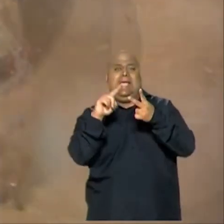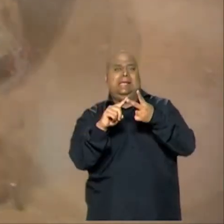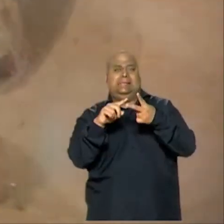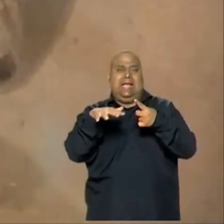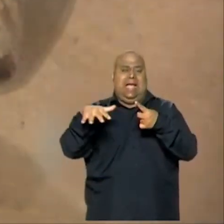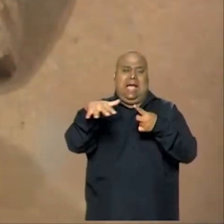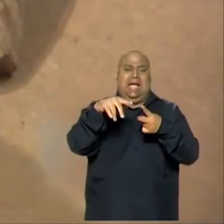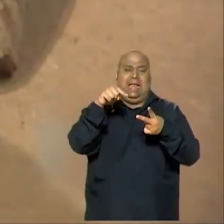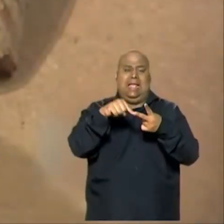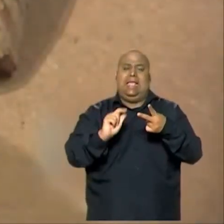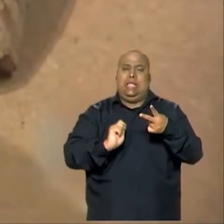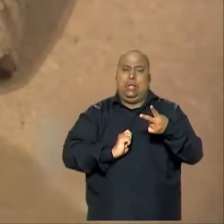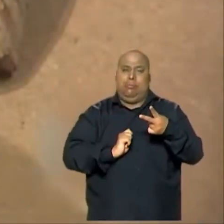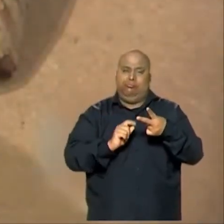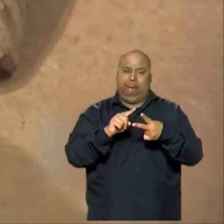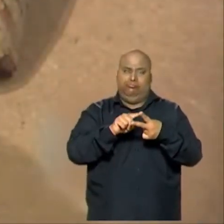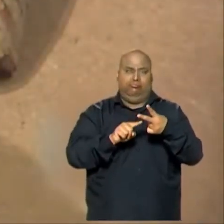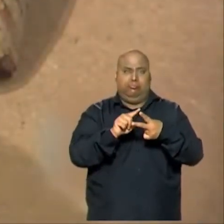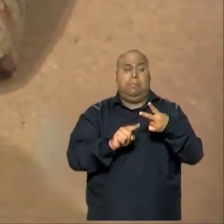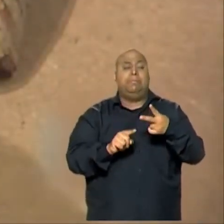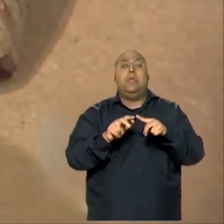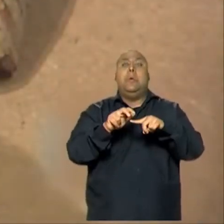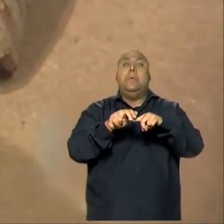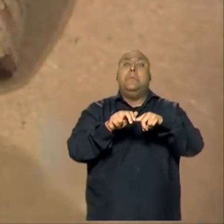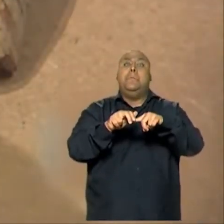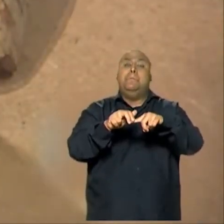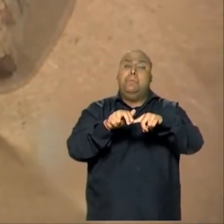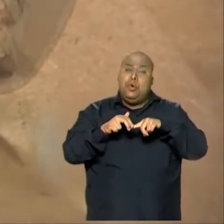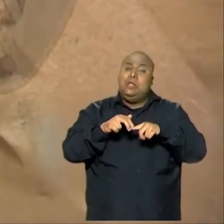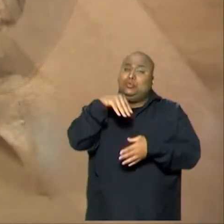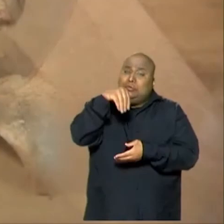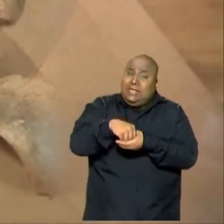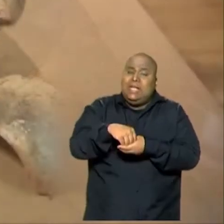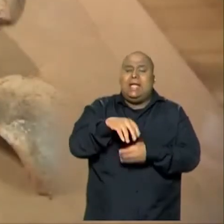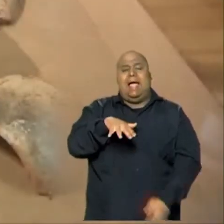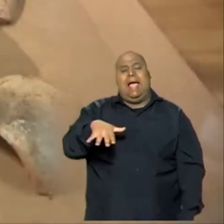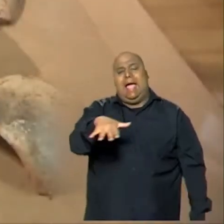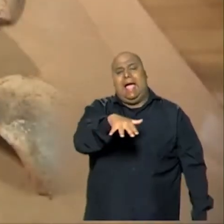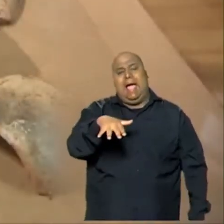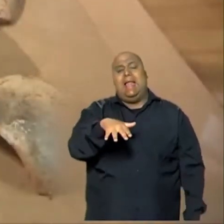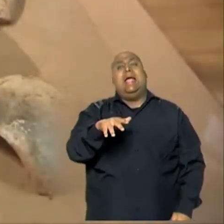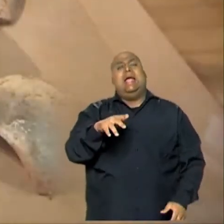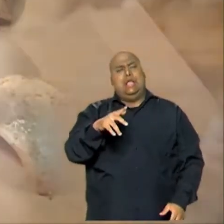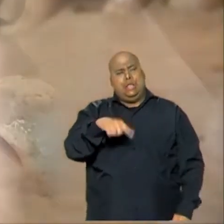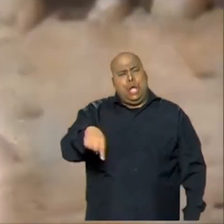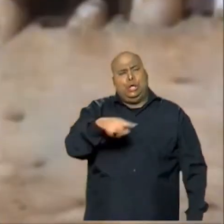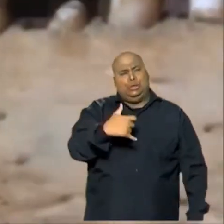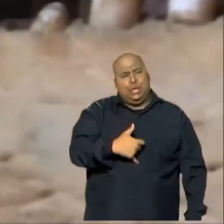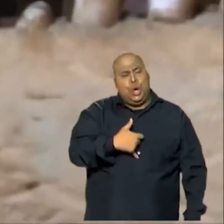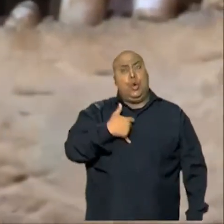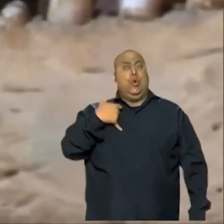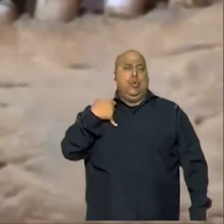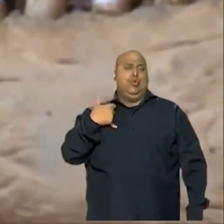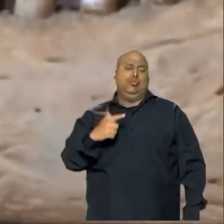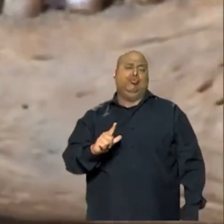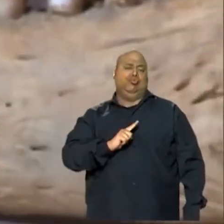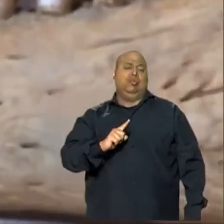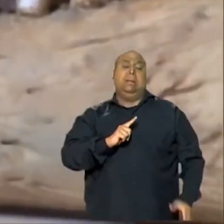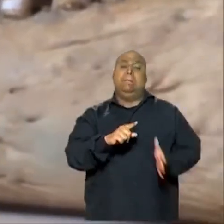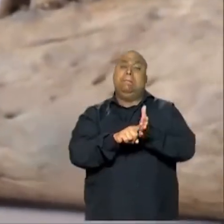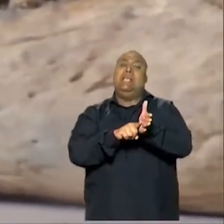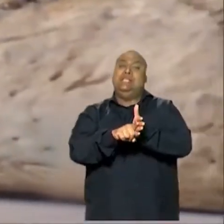naturais e antropologia. E é justamente dentro desse contexto que nós podemos orgulhosamente afirmar que a